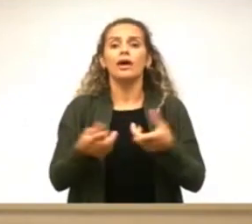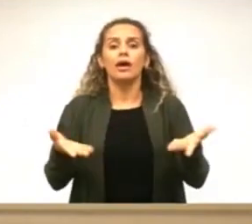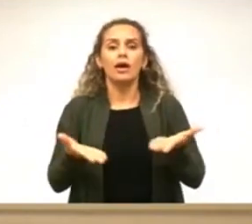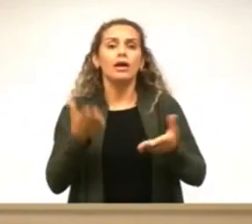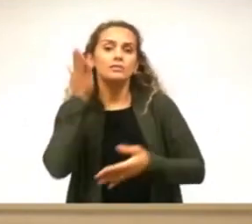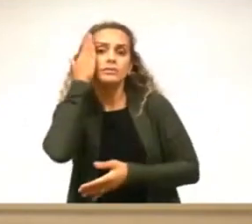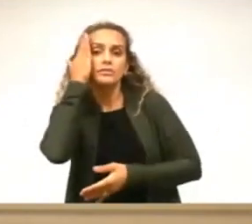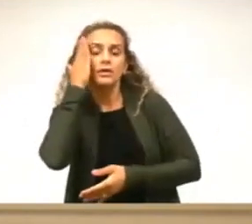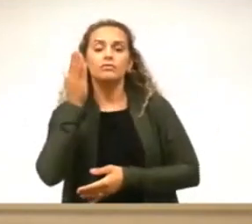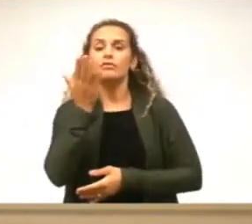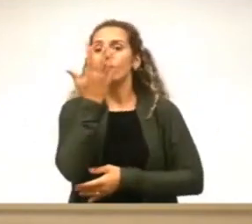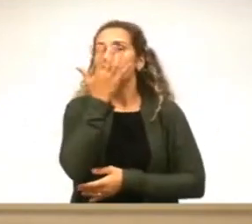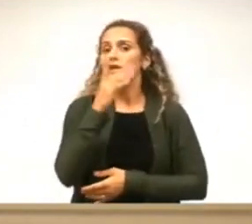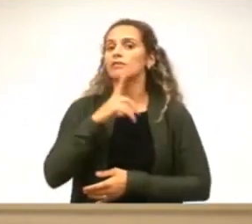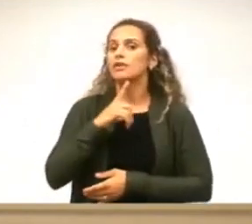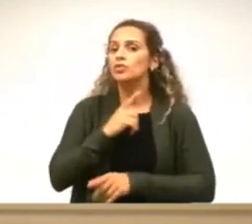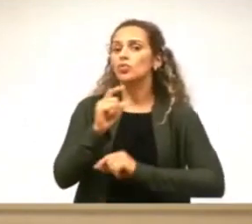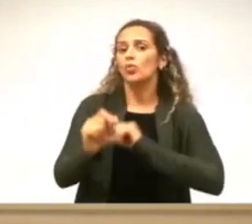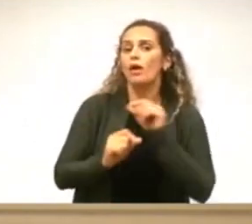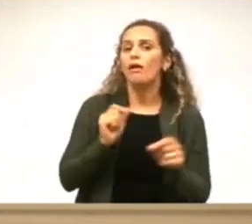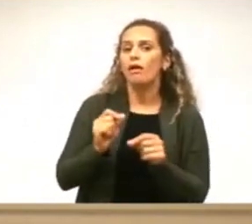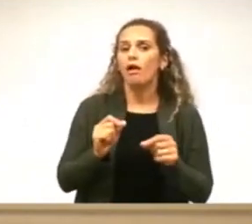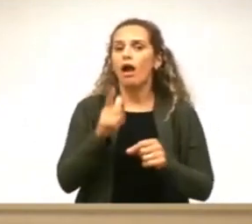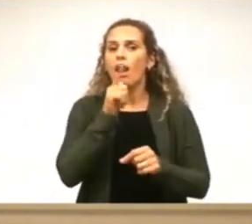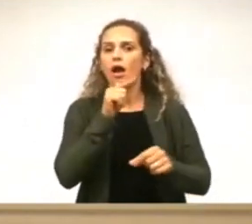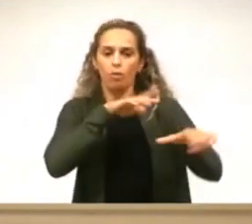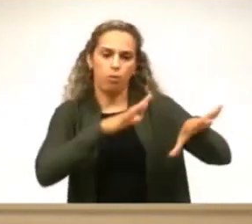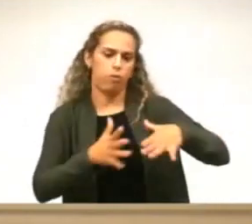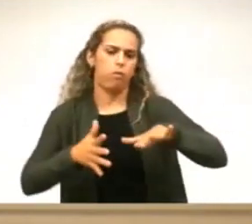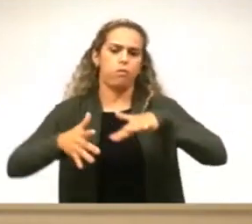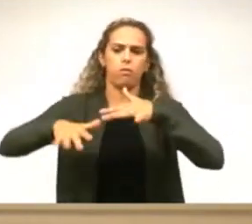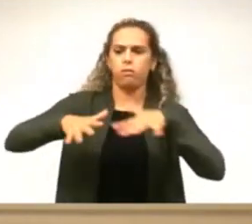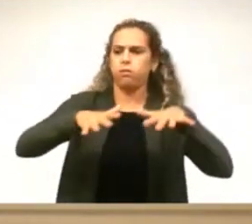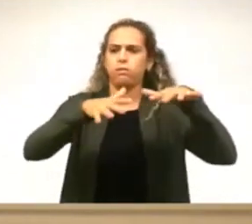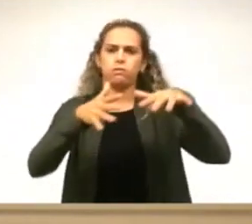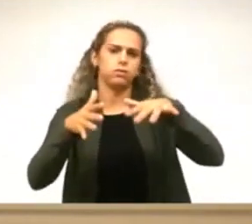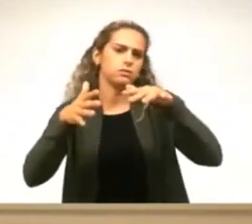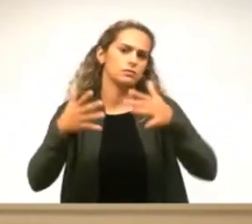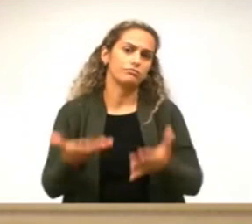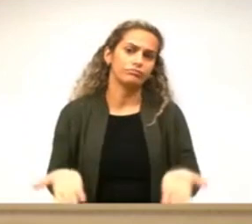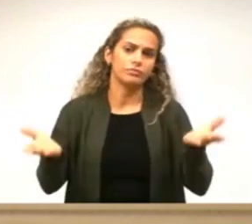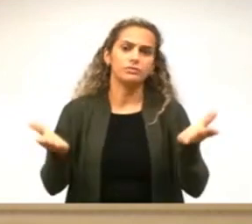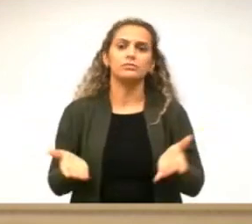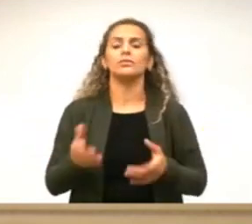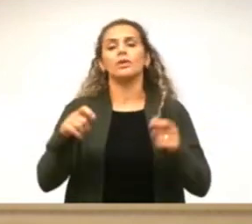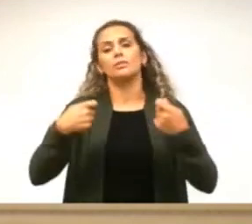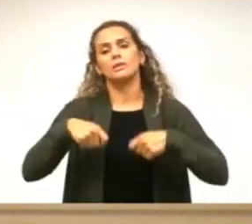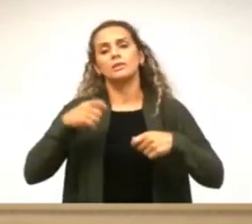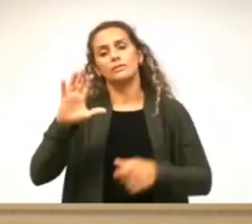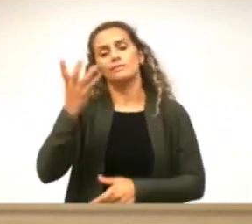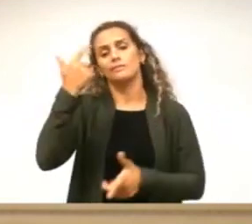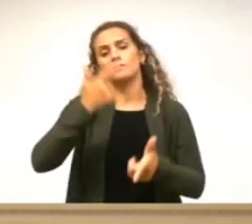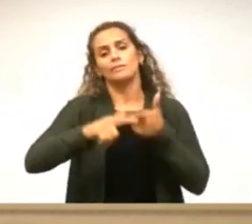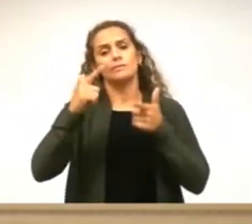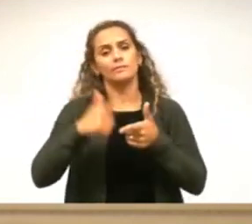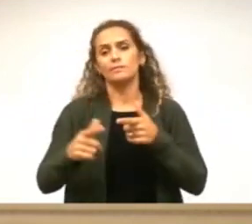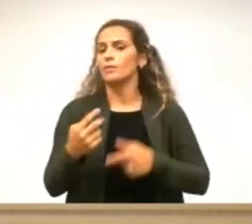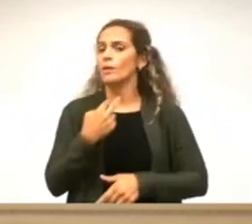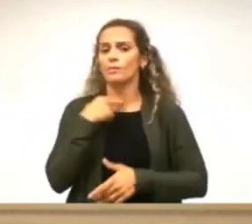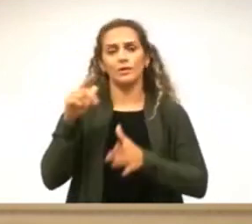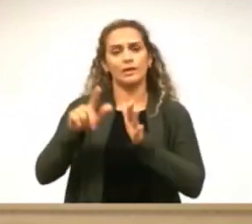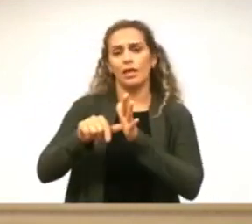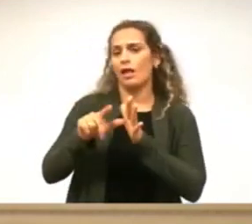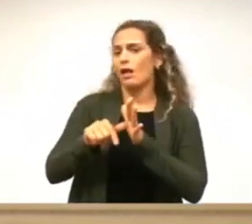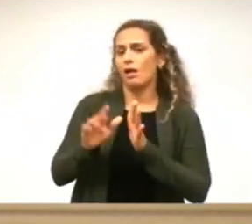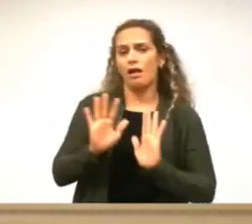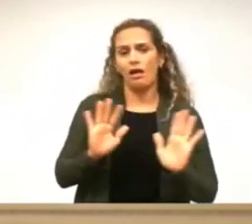ficar interrompida a balsa determinado tempo, enquanto resolve esse problema, mas não atrasar